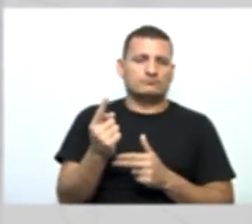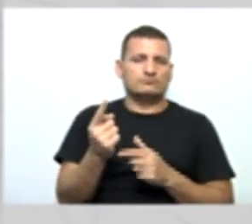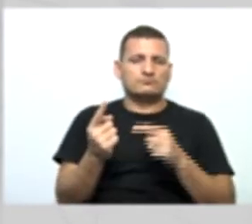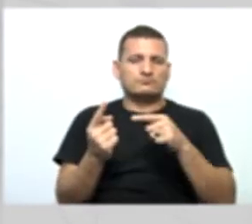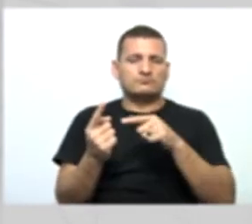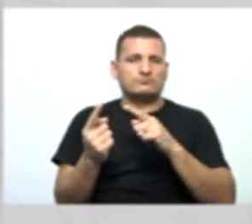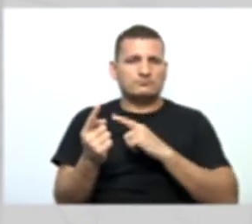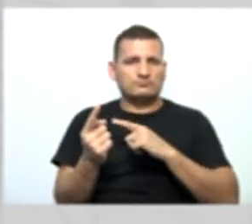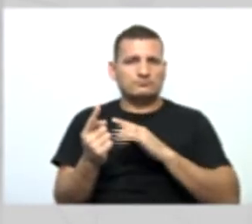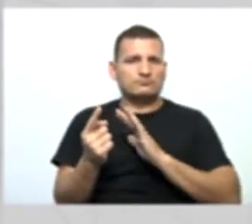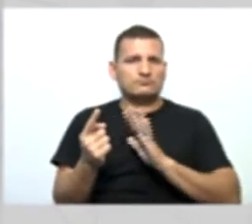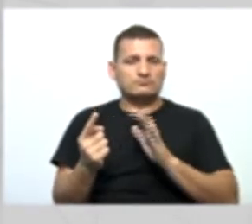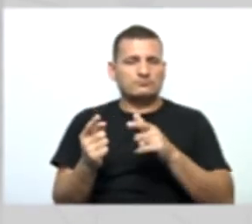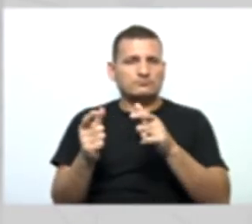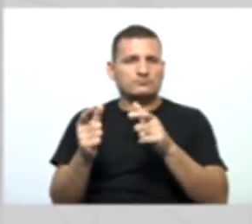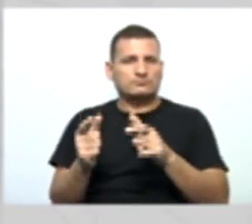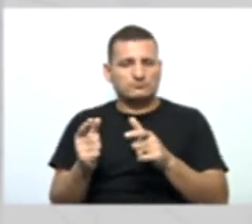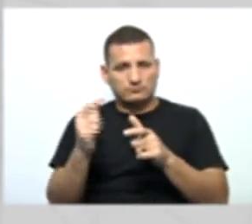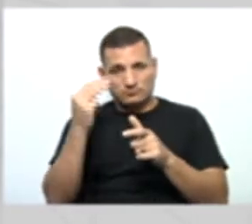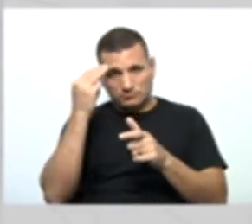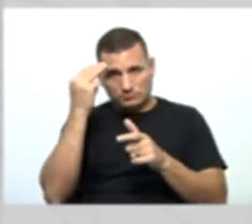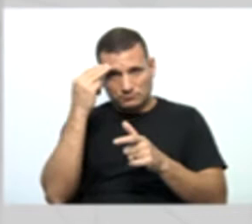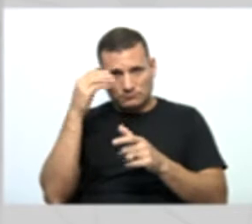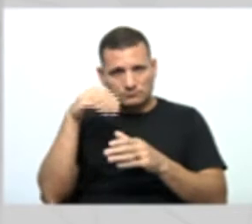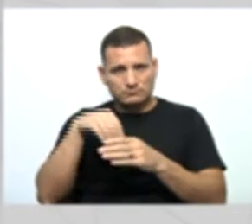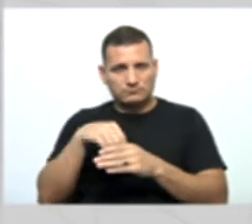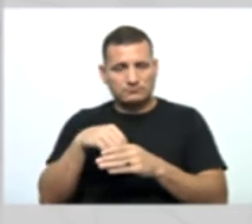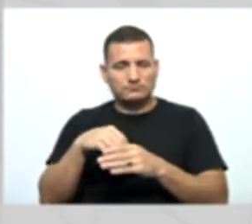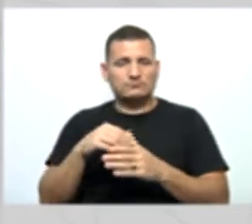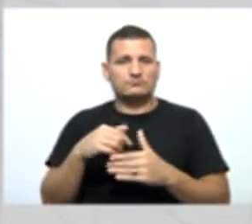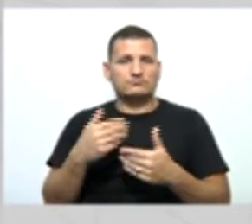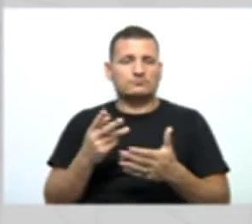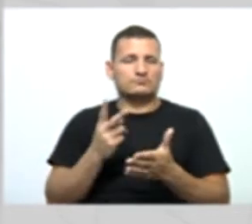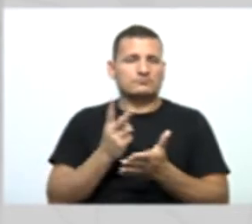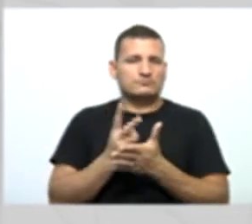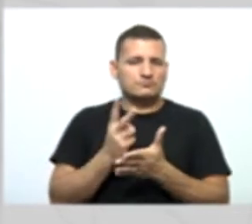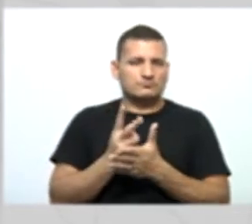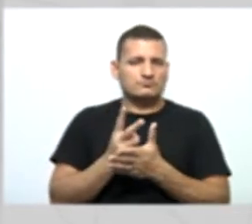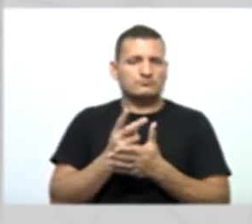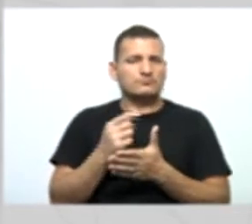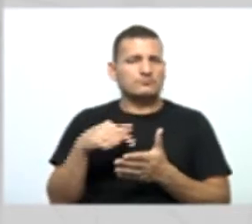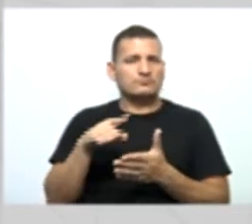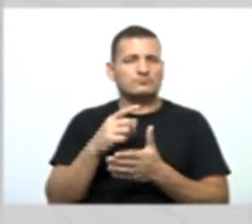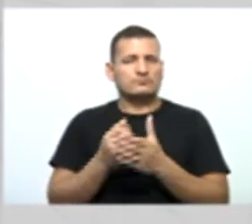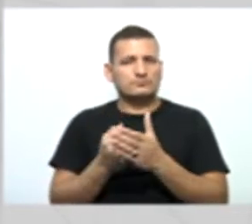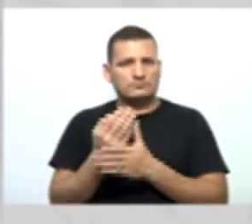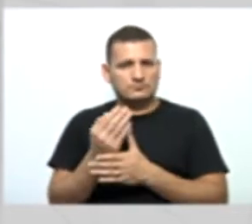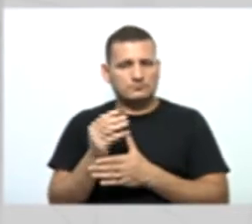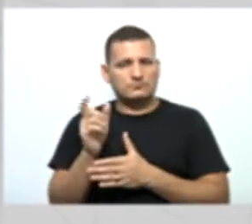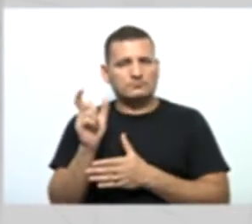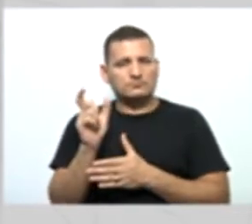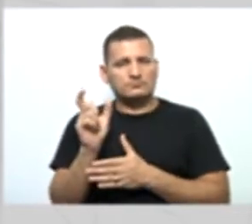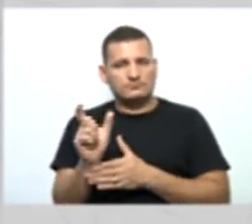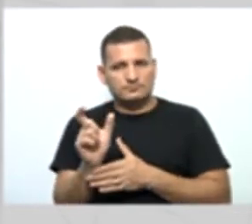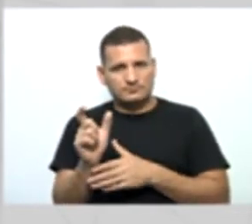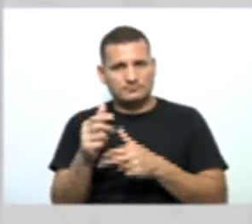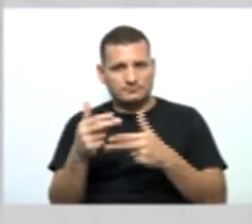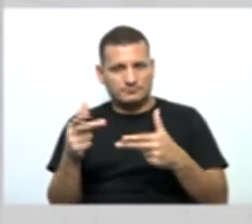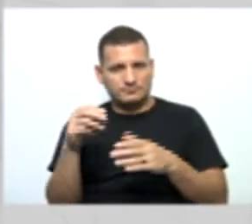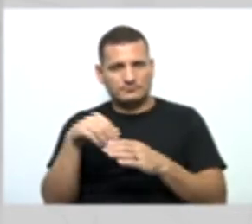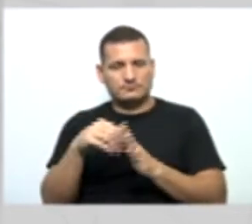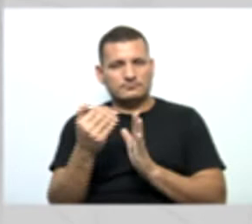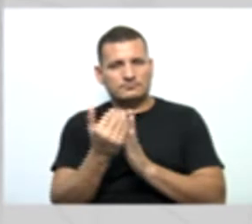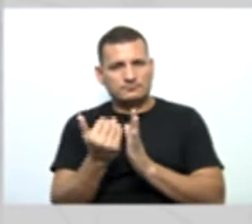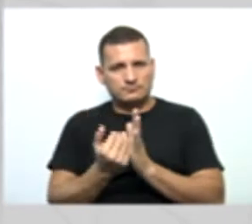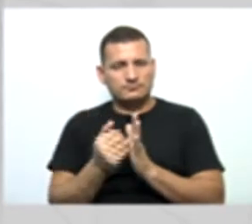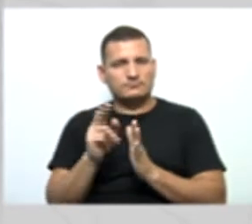possui um endereço de memória. Então, sempre quando nós formos criar determinado objeto no nosso programa,